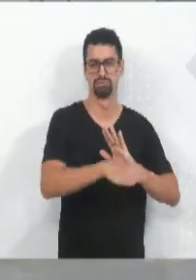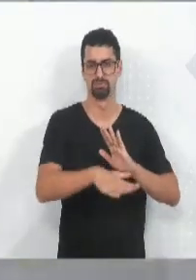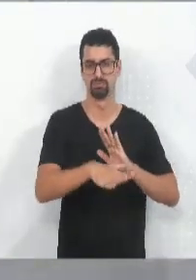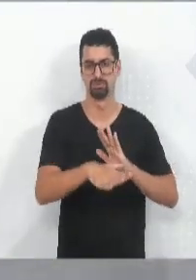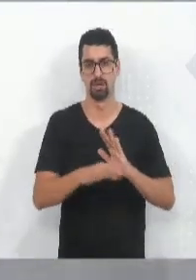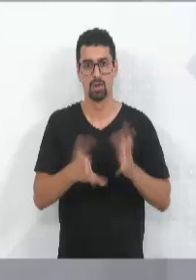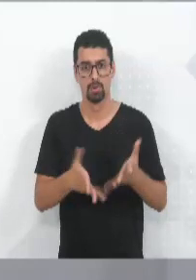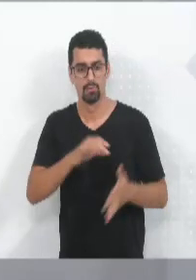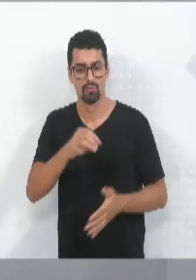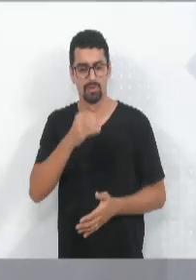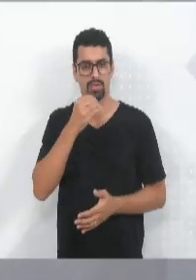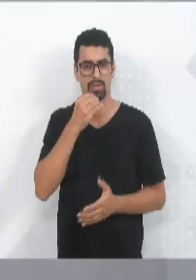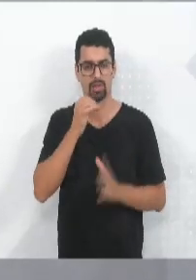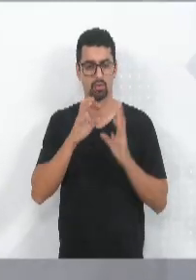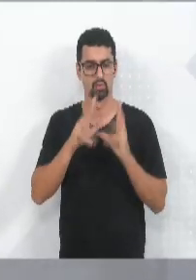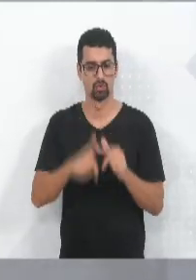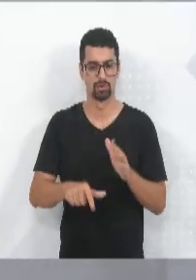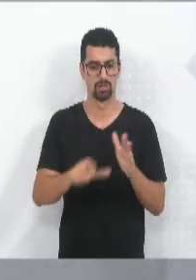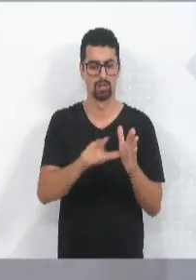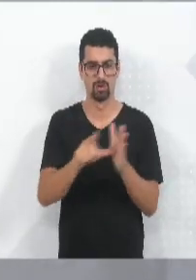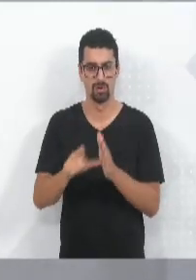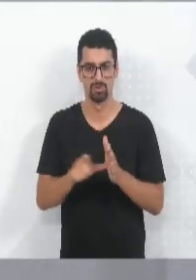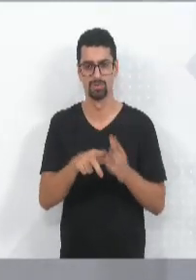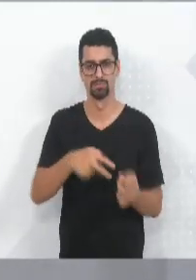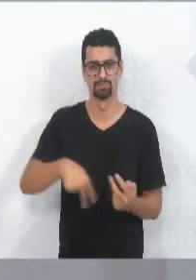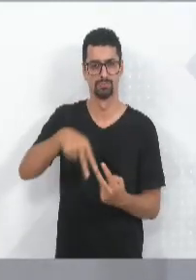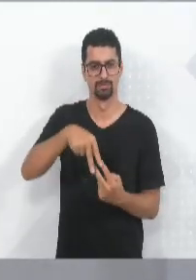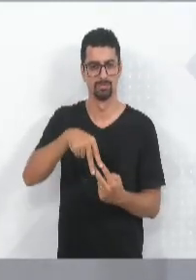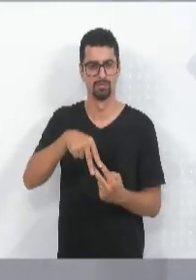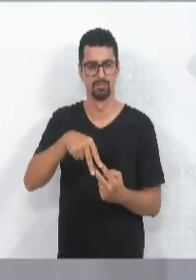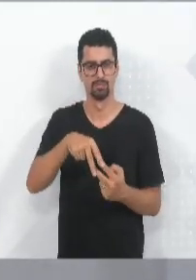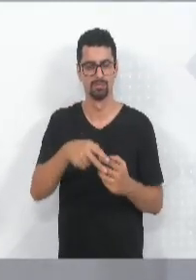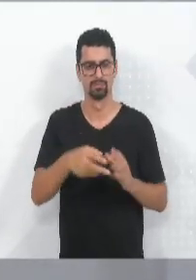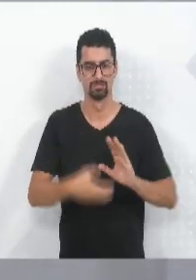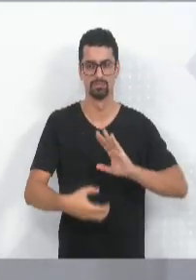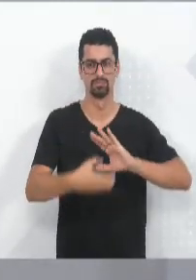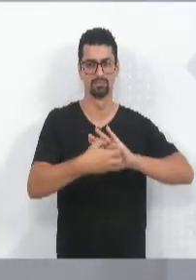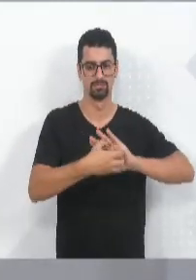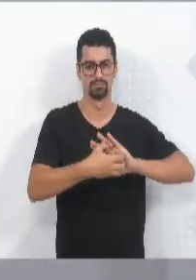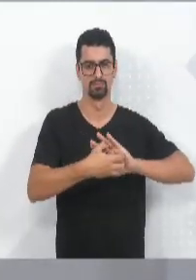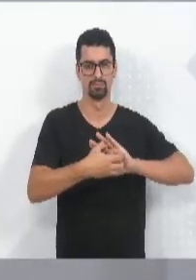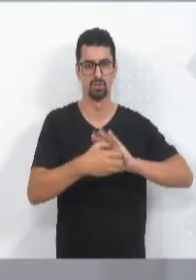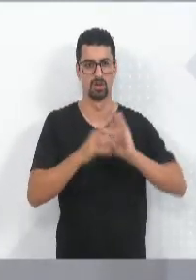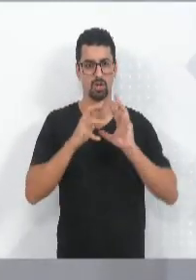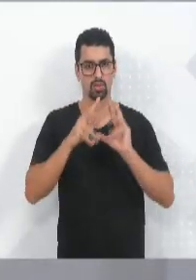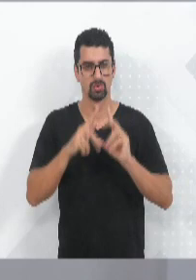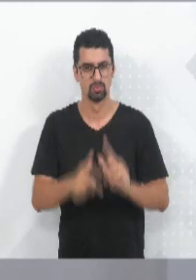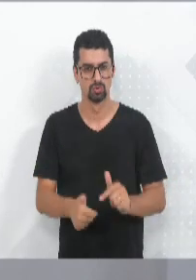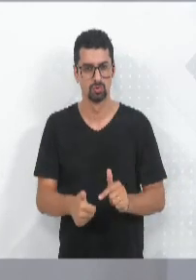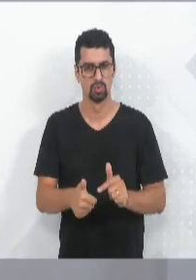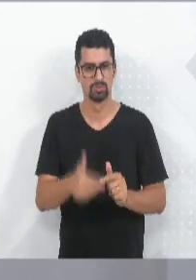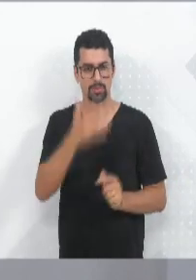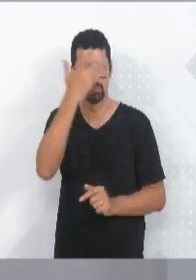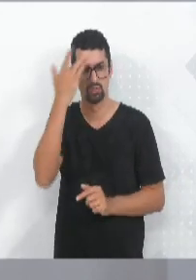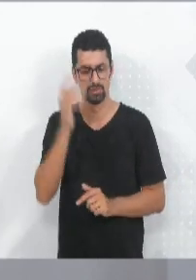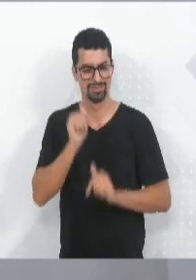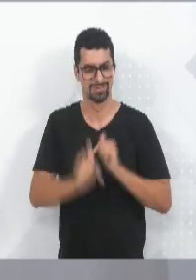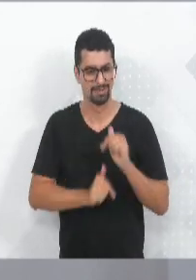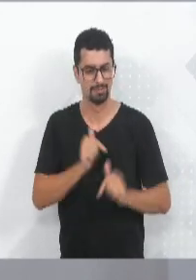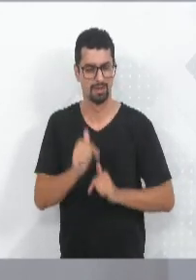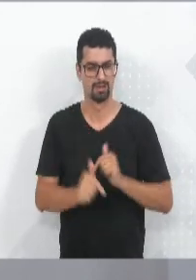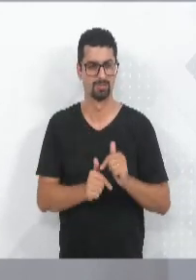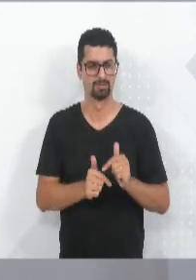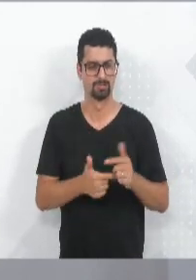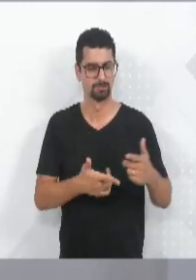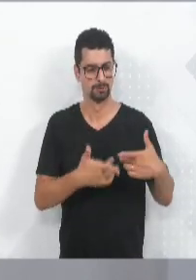a todas as lojas maçônicas aqui que fazem parte do Vale europeu a todos os obreiros que fazem esse trabalho constante de caridade de